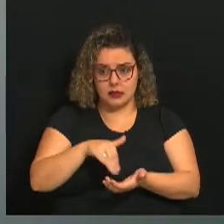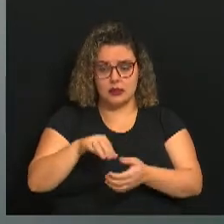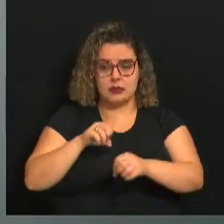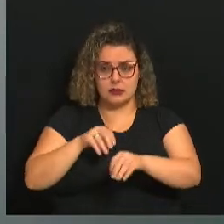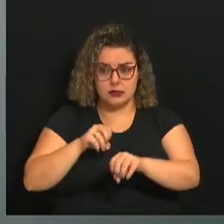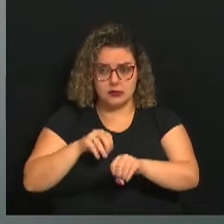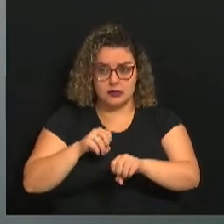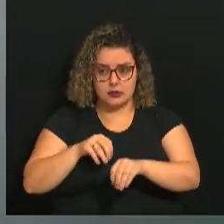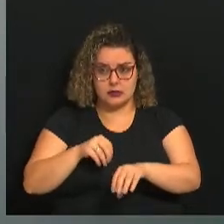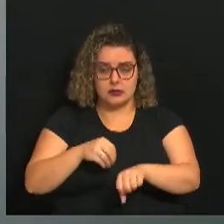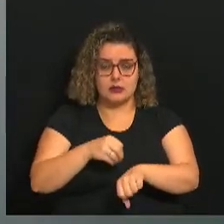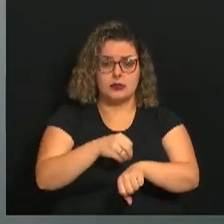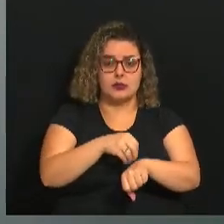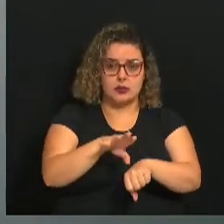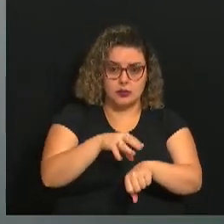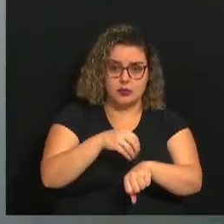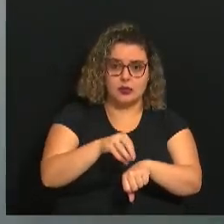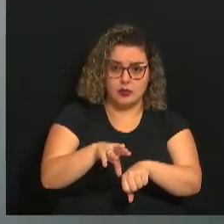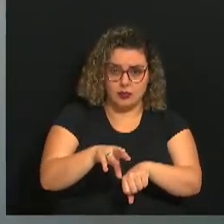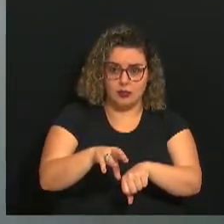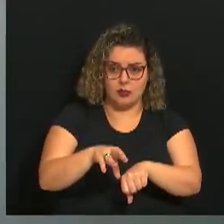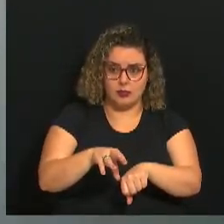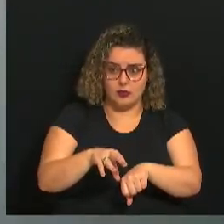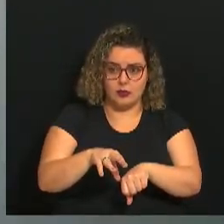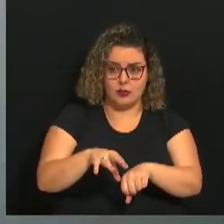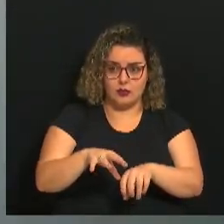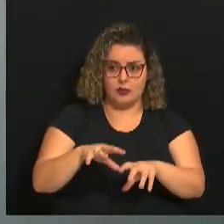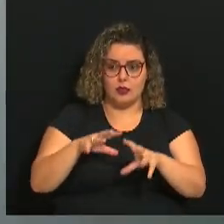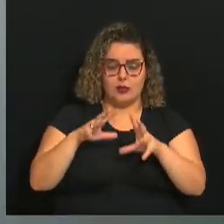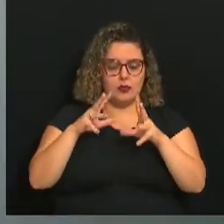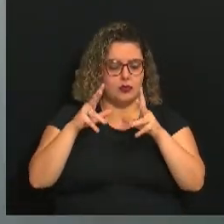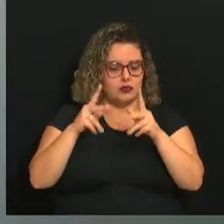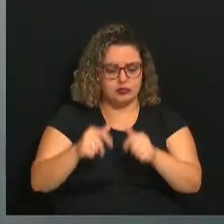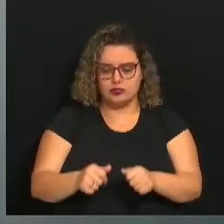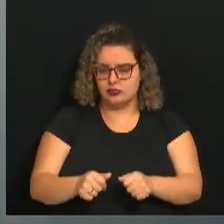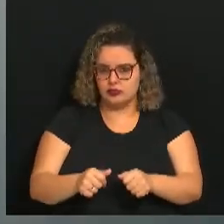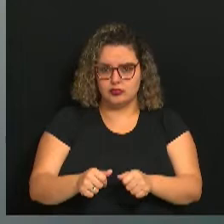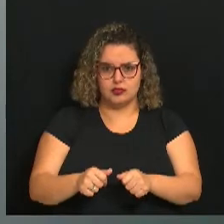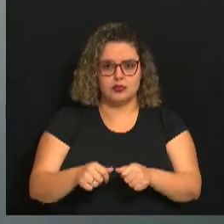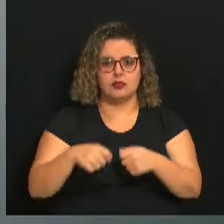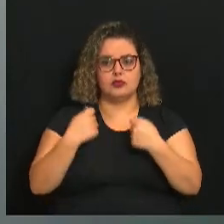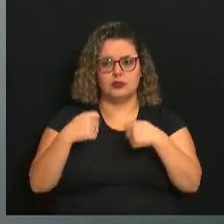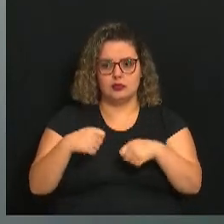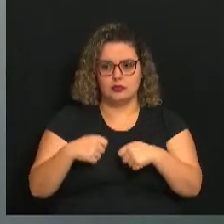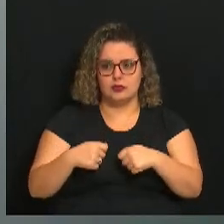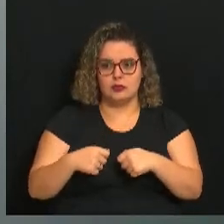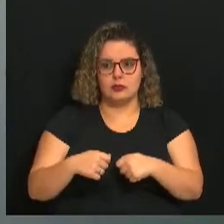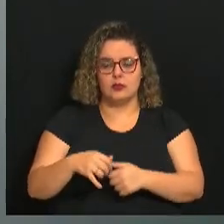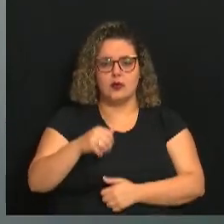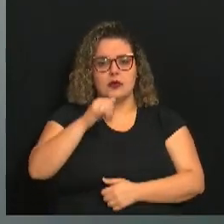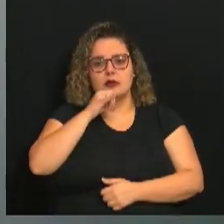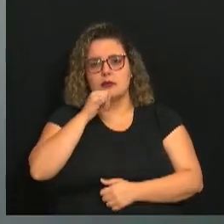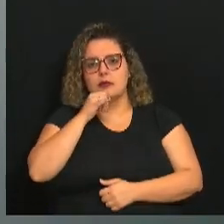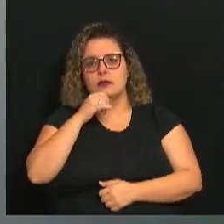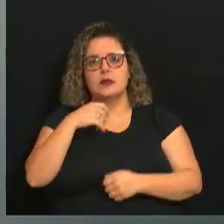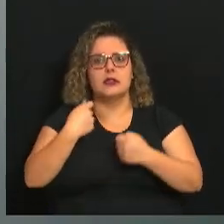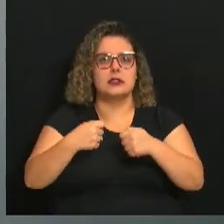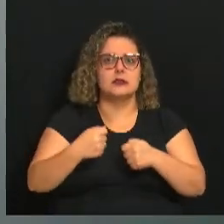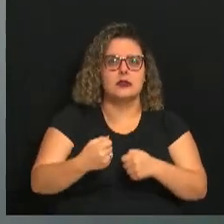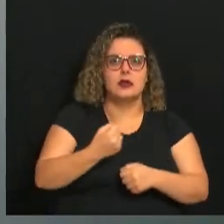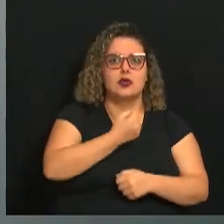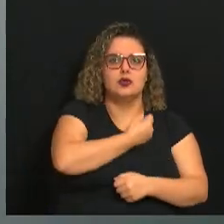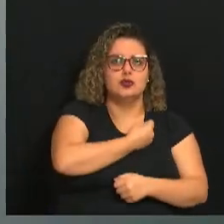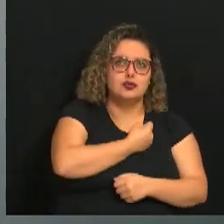as necessidades, fazemos um termo de referência, olha, precisamos de tantos funcionários de limpeza, porque tem